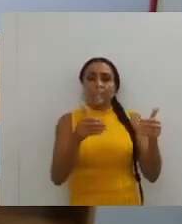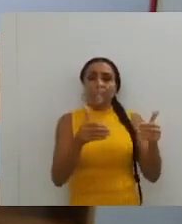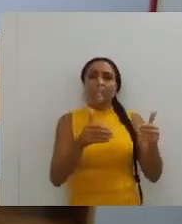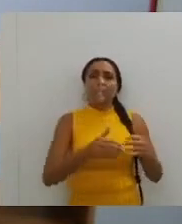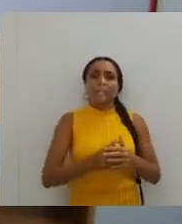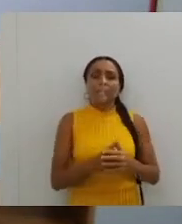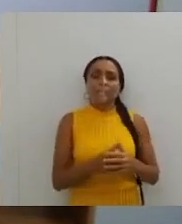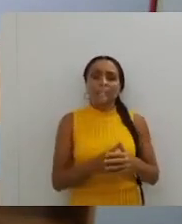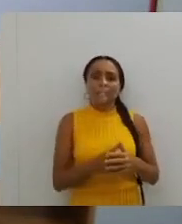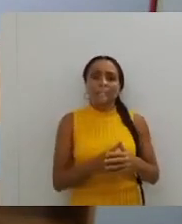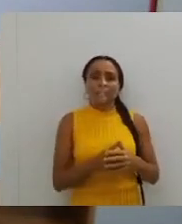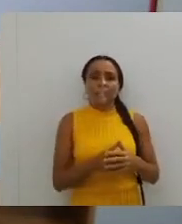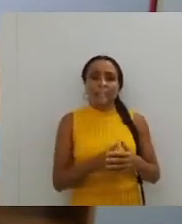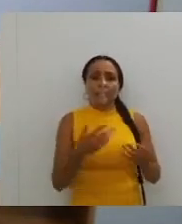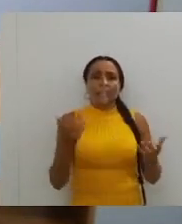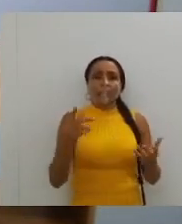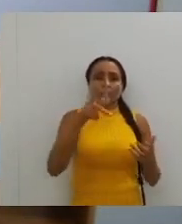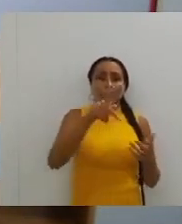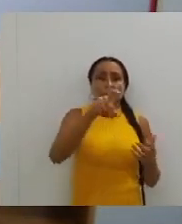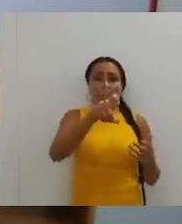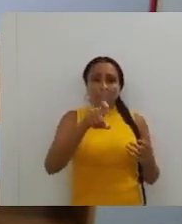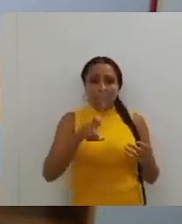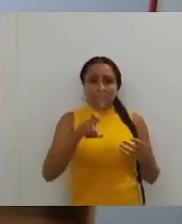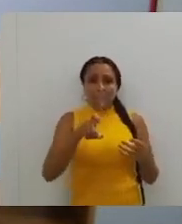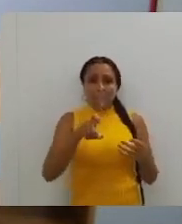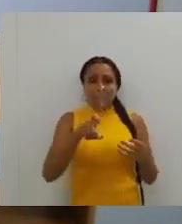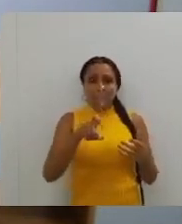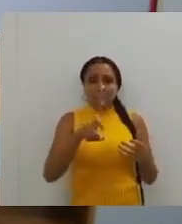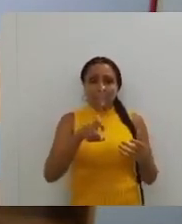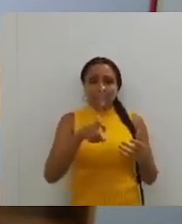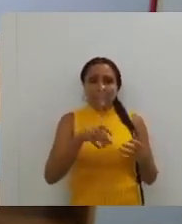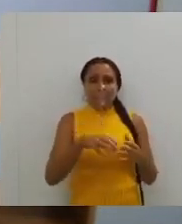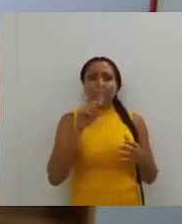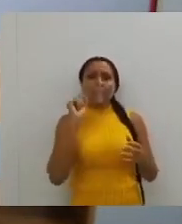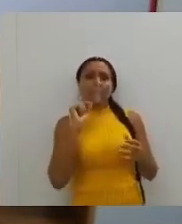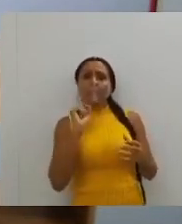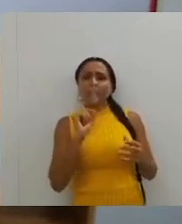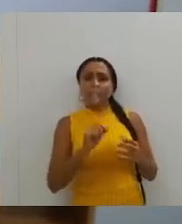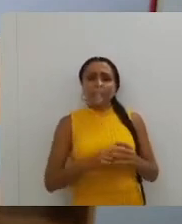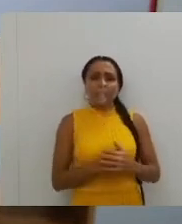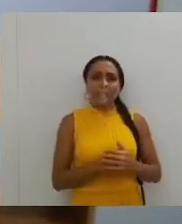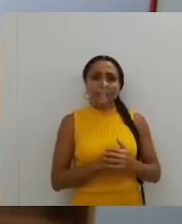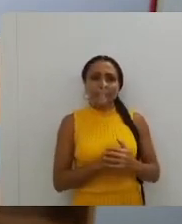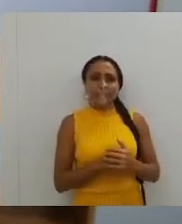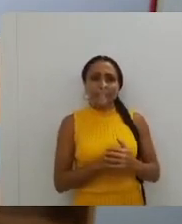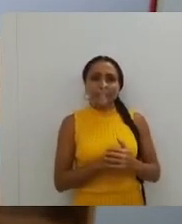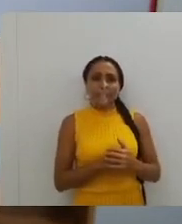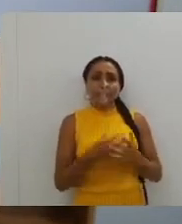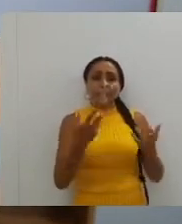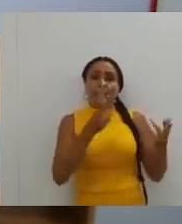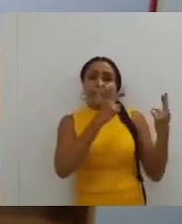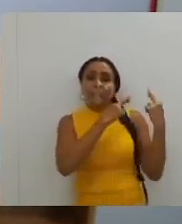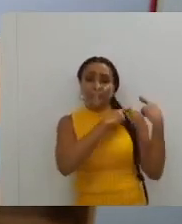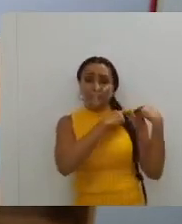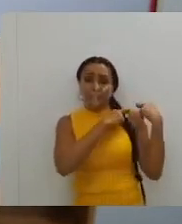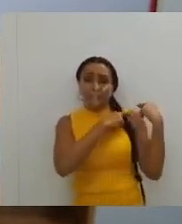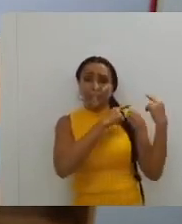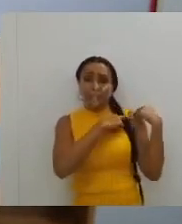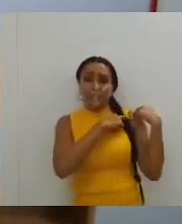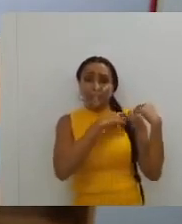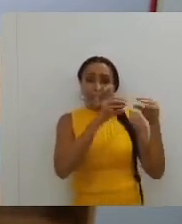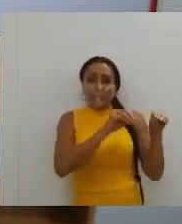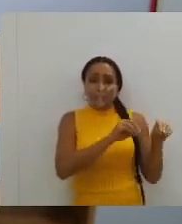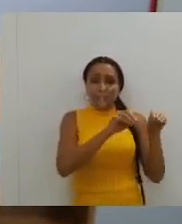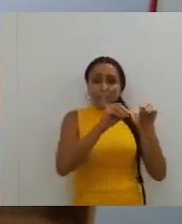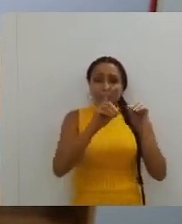são a força Px. Que é a força Px, professor? Essa força é responsável pelo